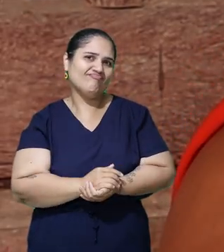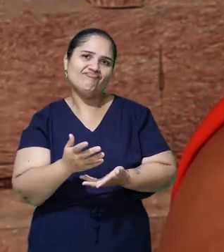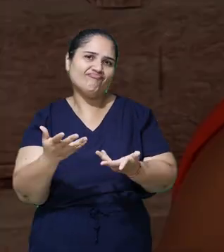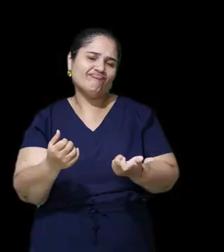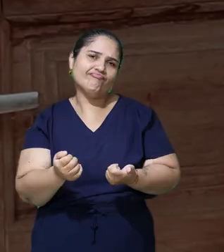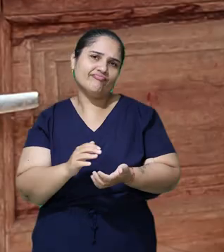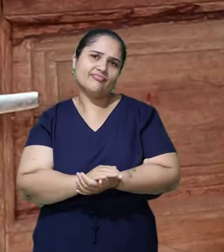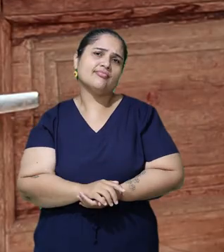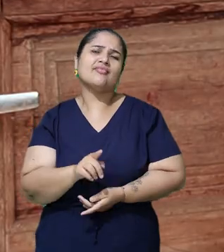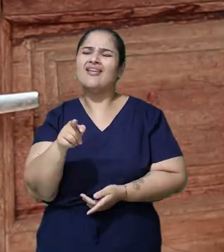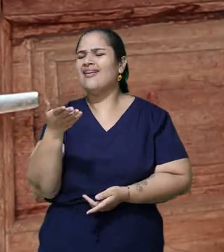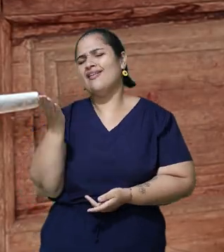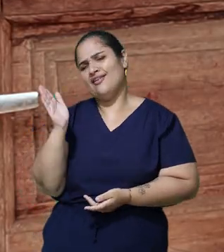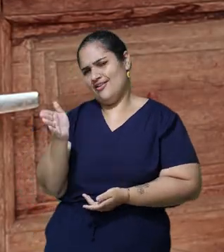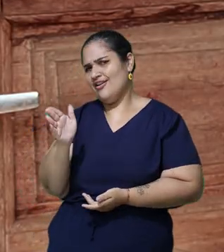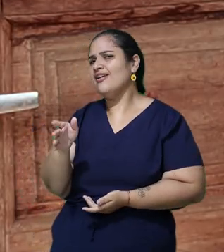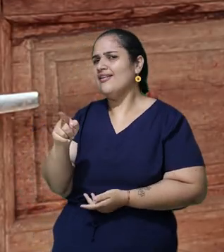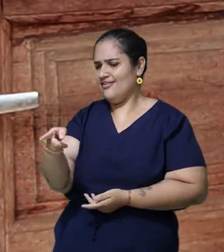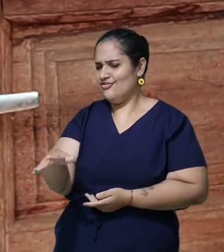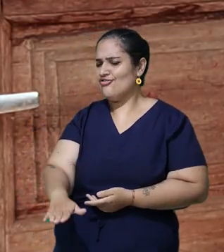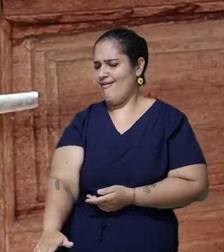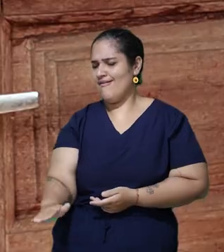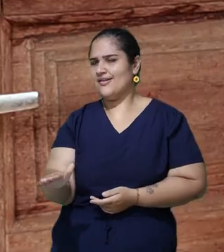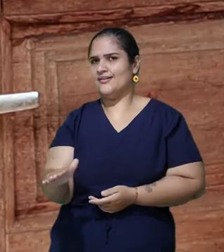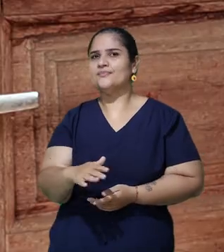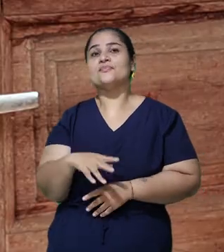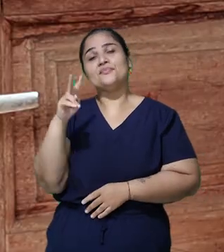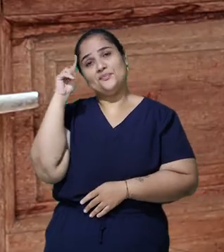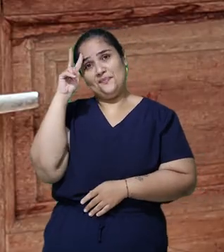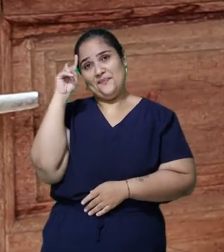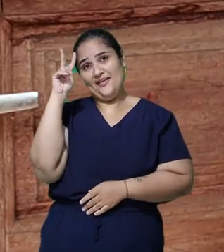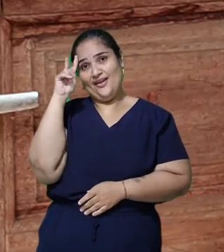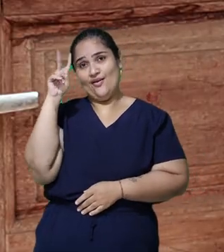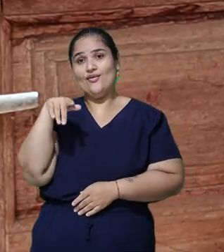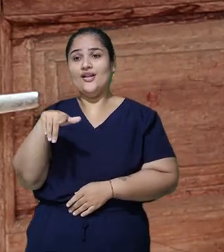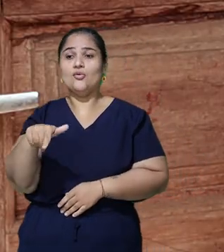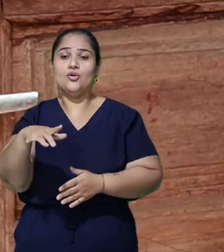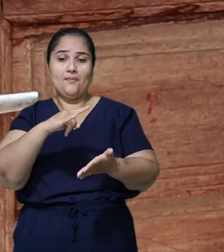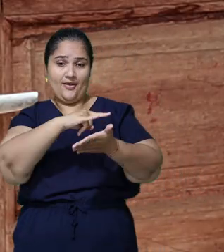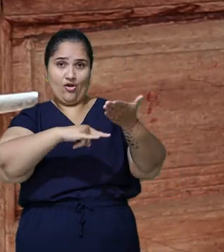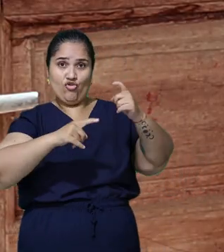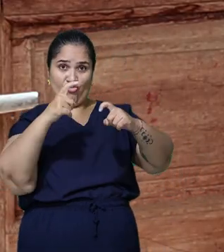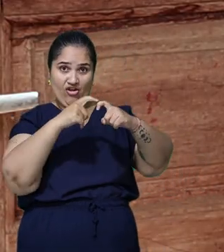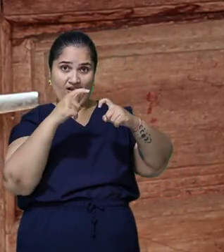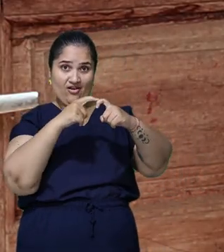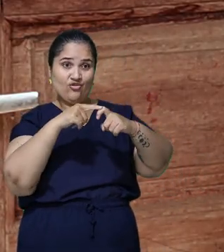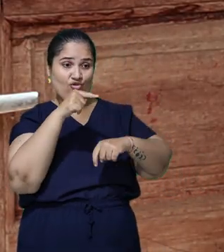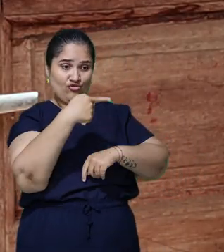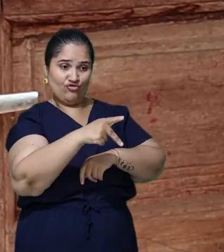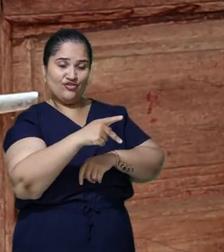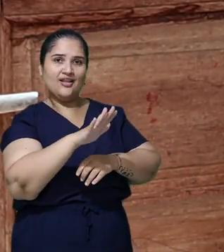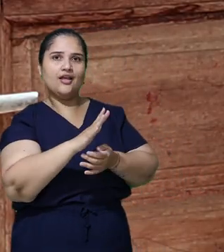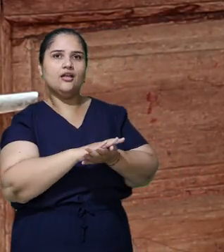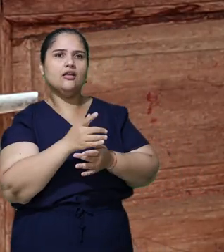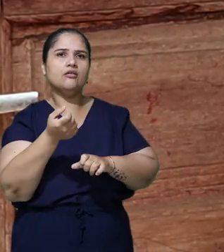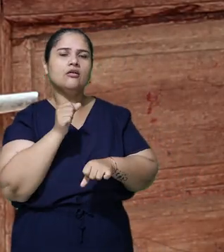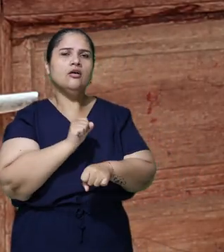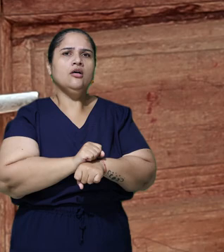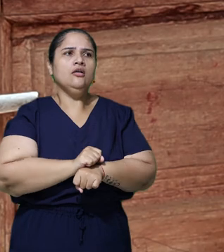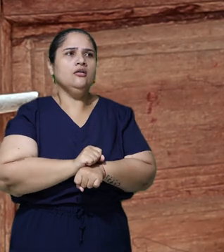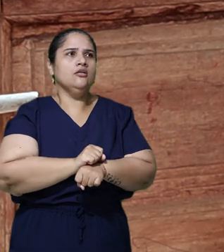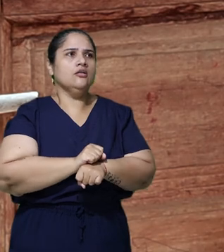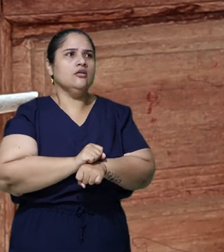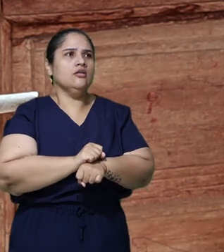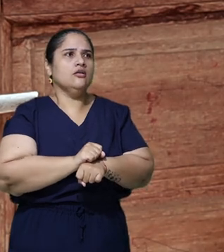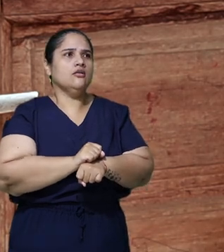eles relevam. Quando eu peguei o diagnóstico dele, eu fiquei parada